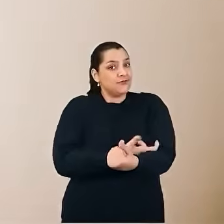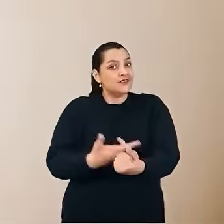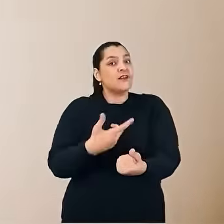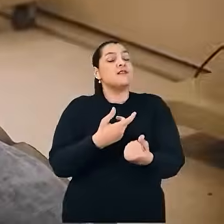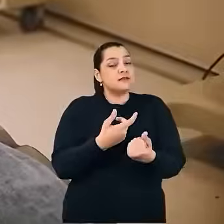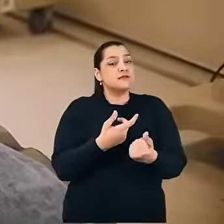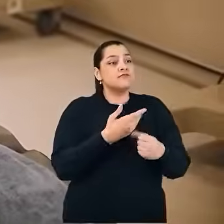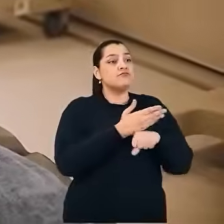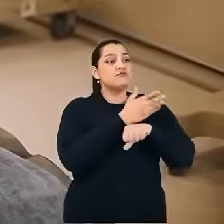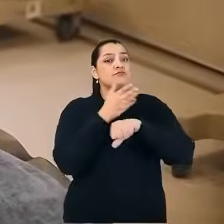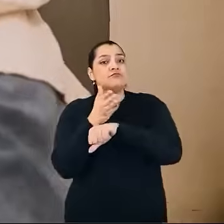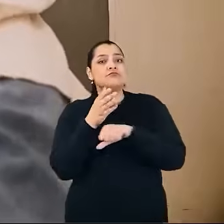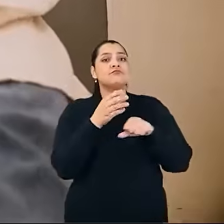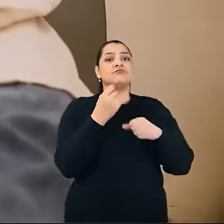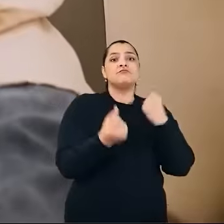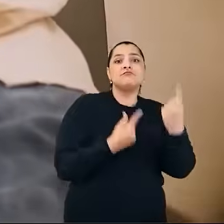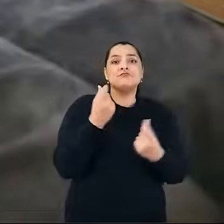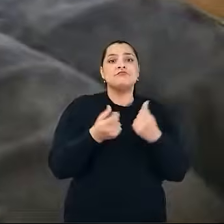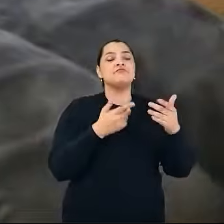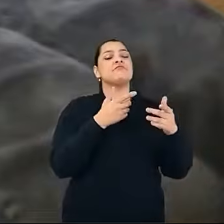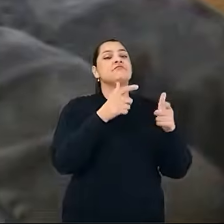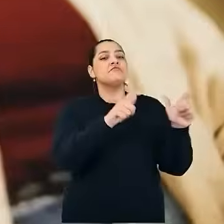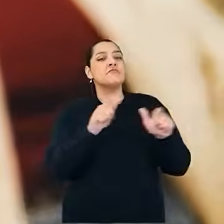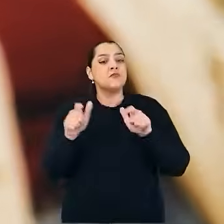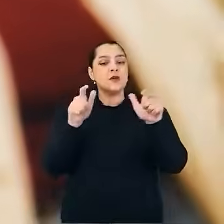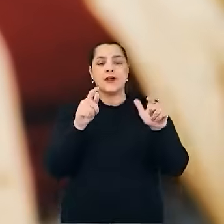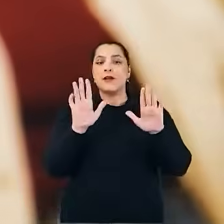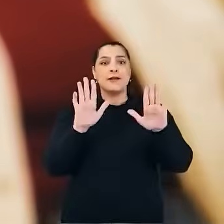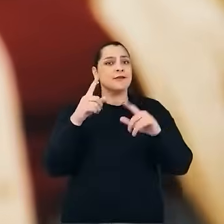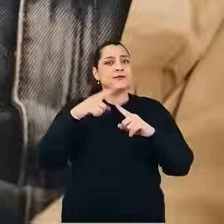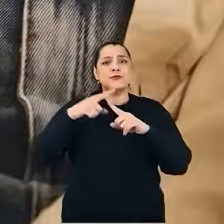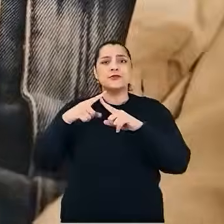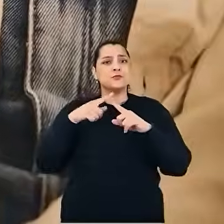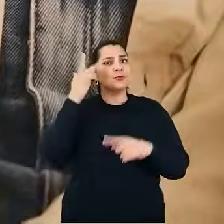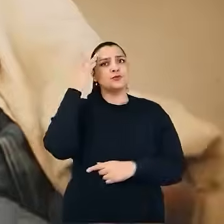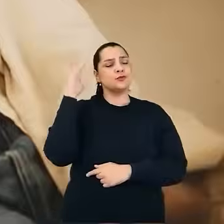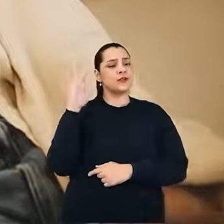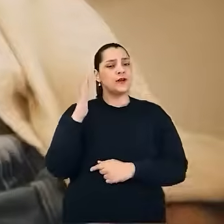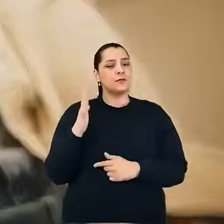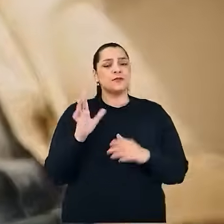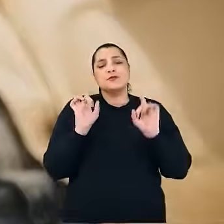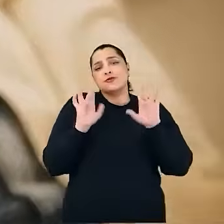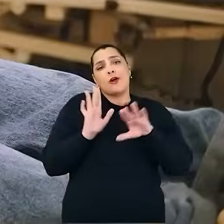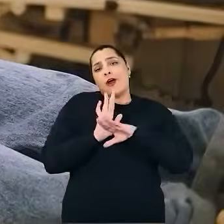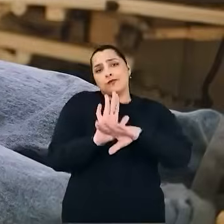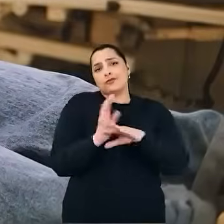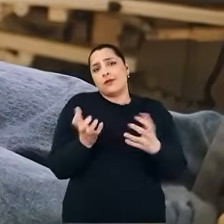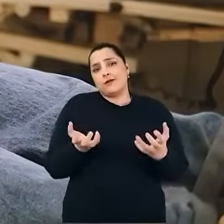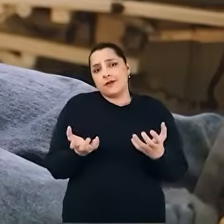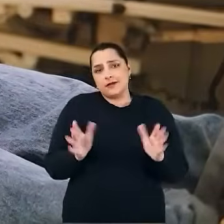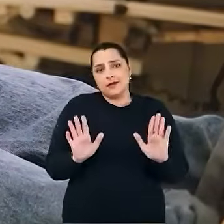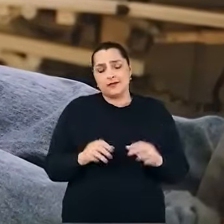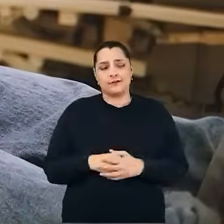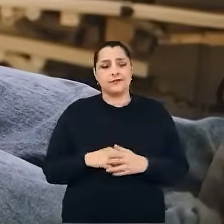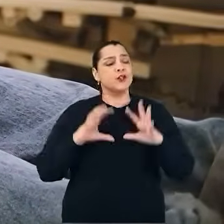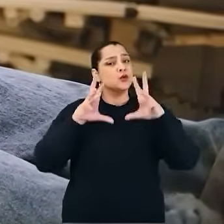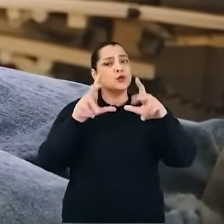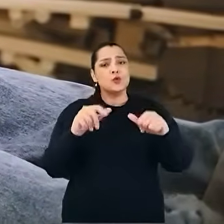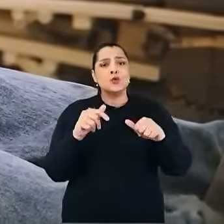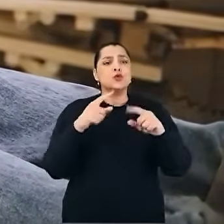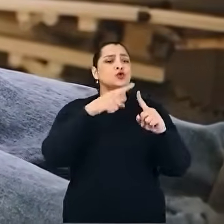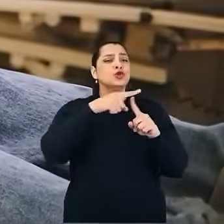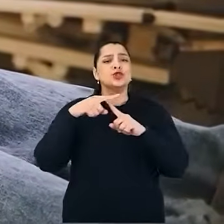doadora de sangue regular. Quando começou, ela nem sabia seu tipo sanguíneo. Só queria ajudar. Todos os tipos de